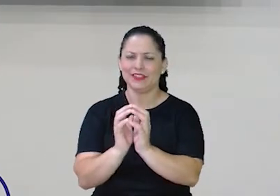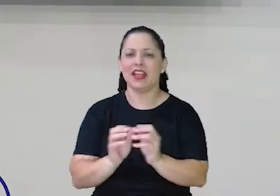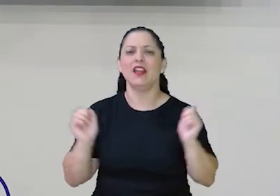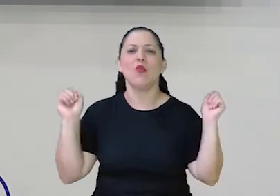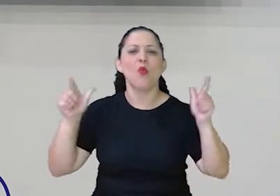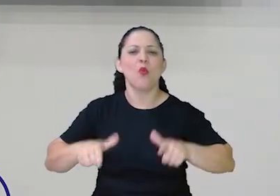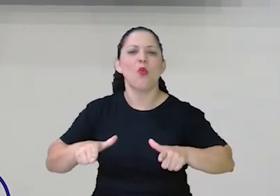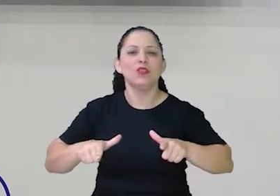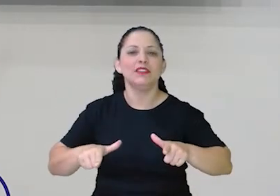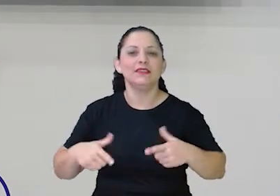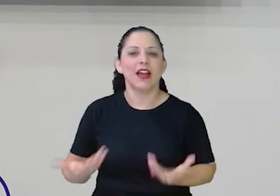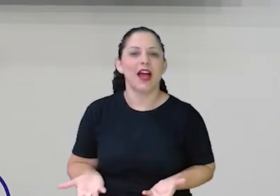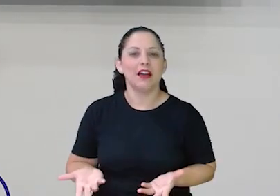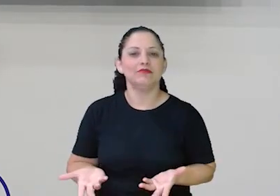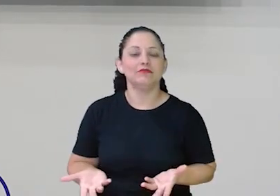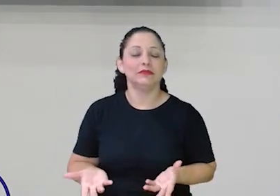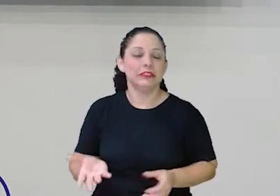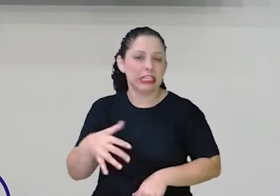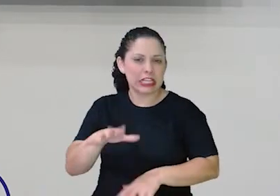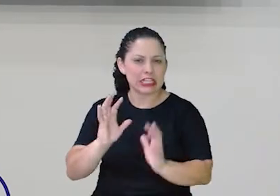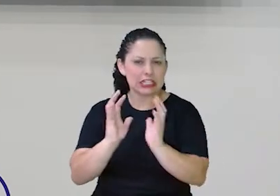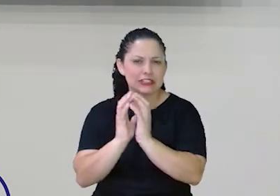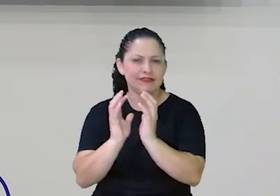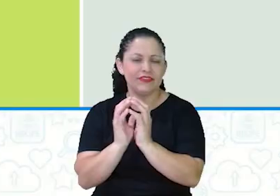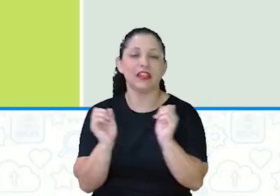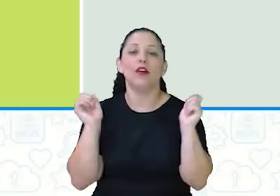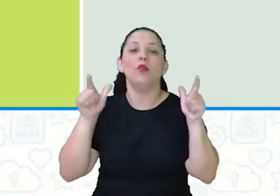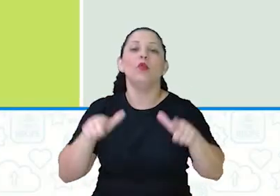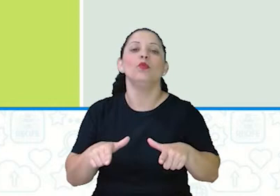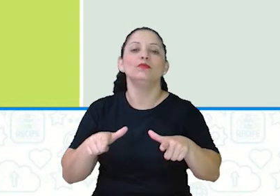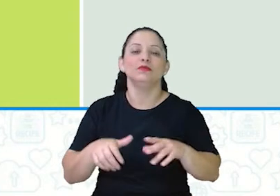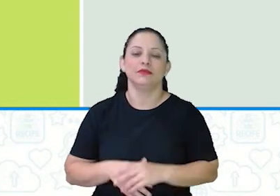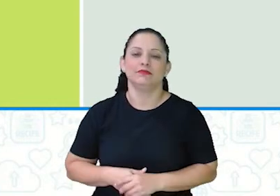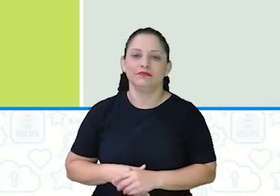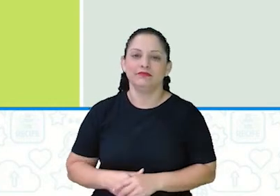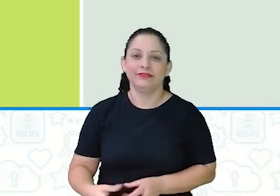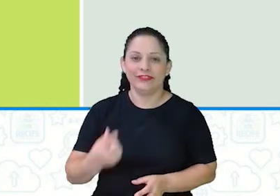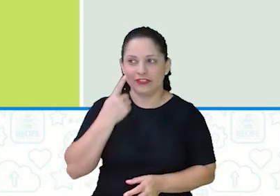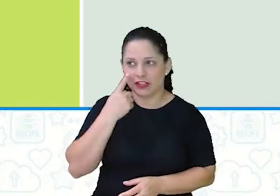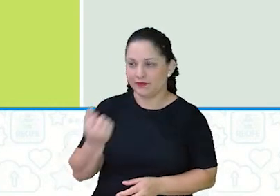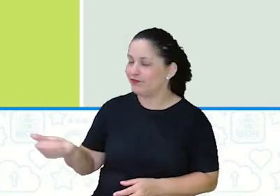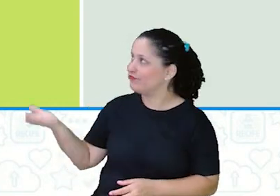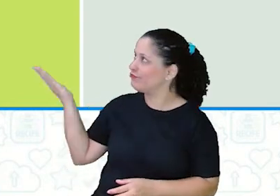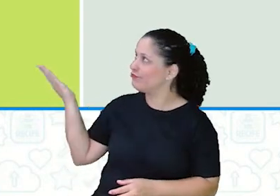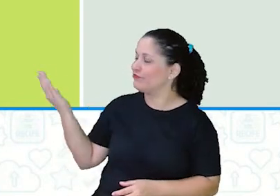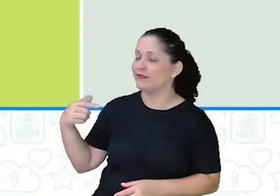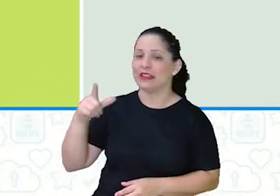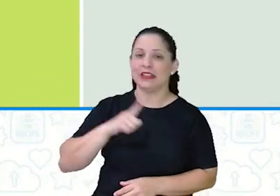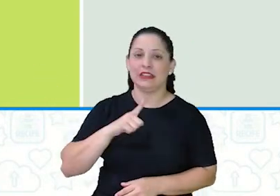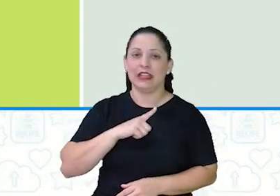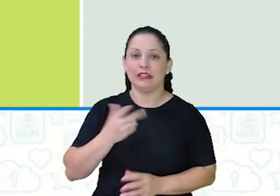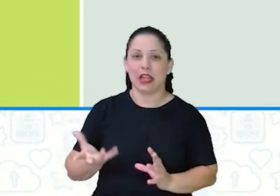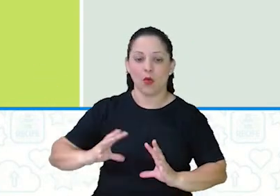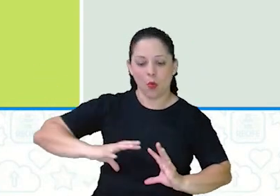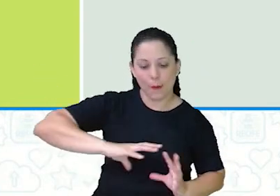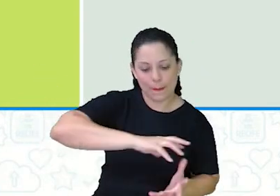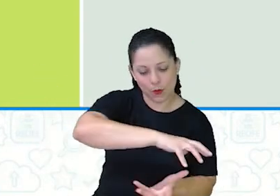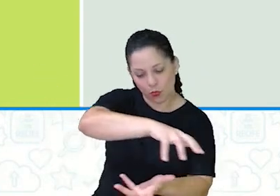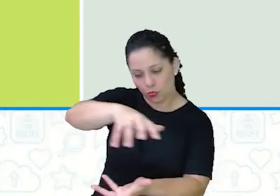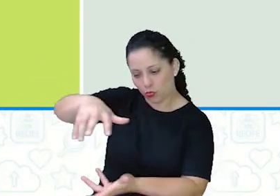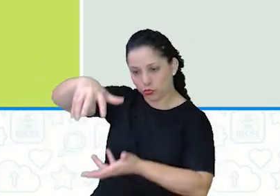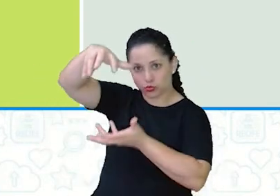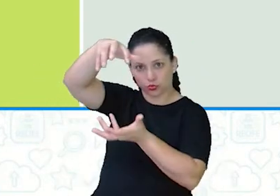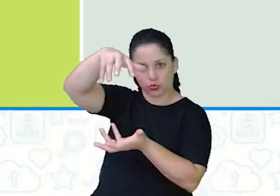é que ele está localizado? Lembra só que eu falei para vocês, a gente tem essa divisão aqui. O nosso planeta é o planeta